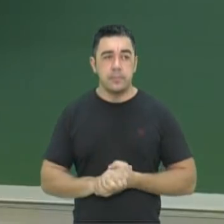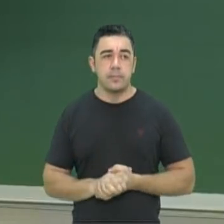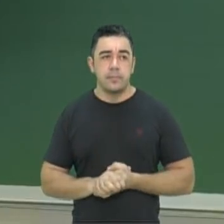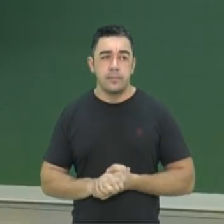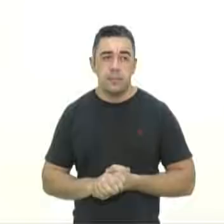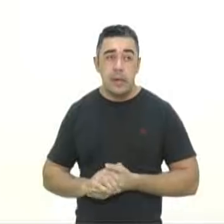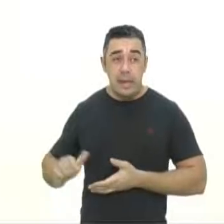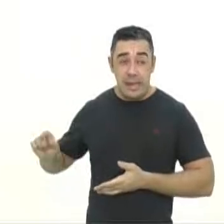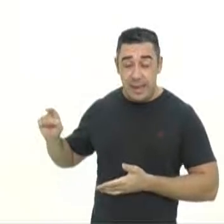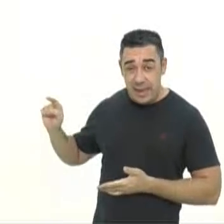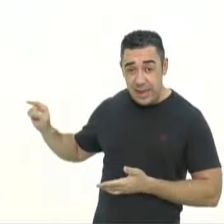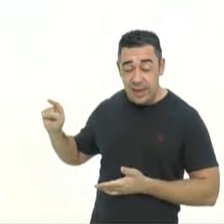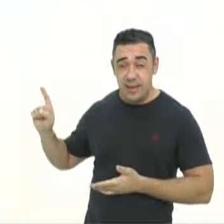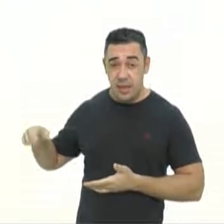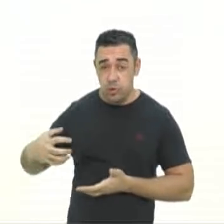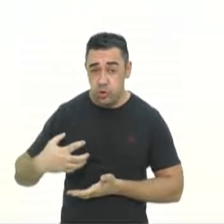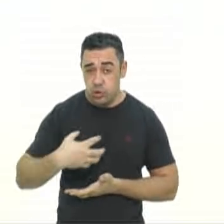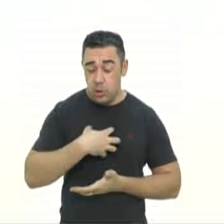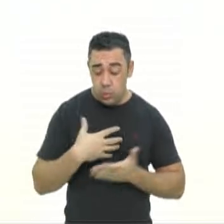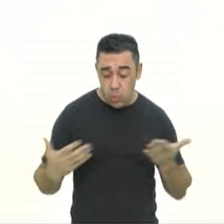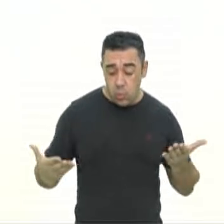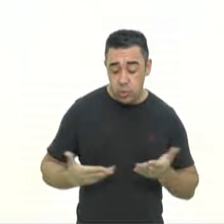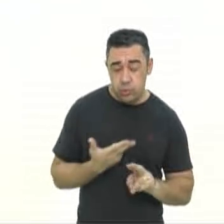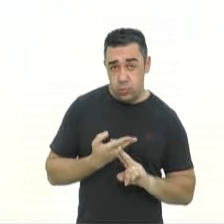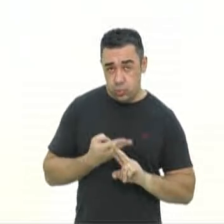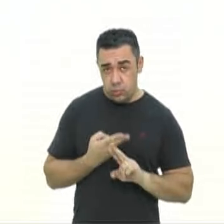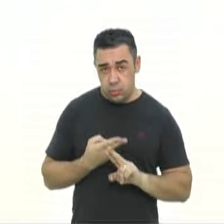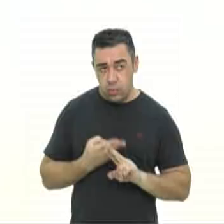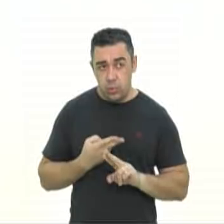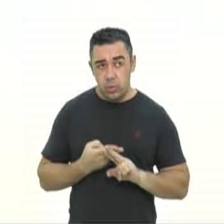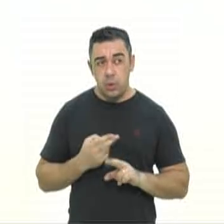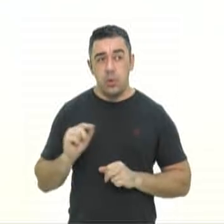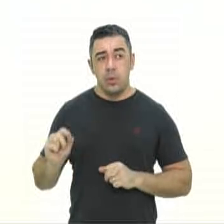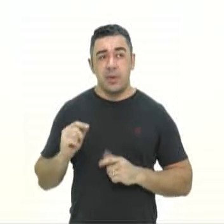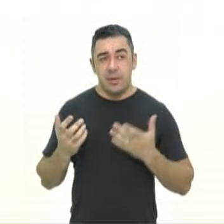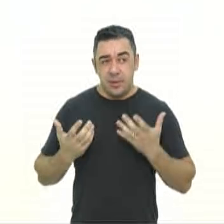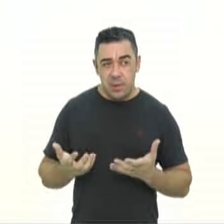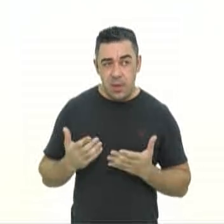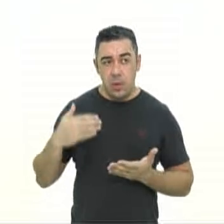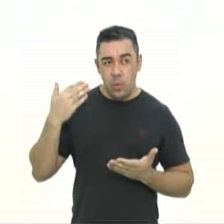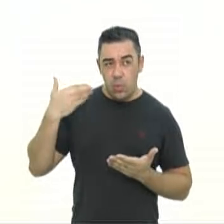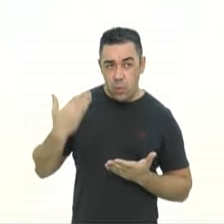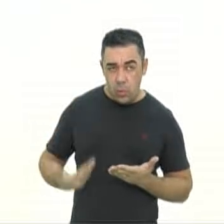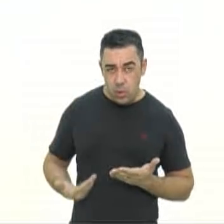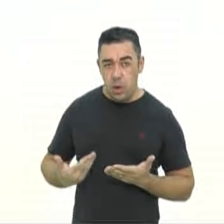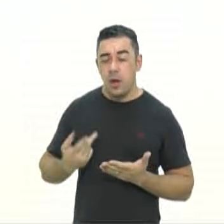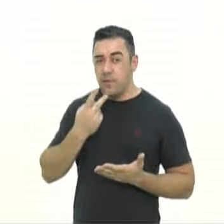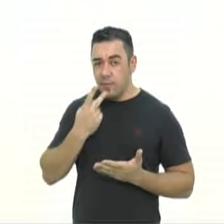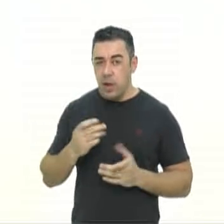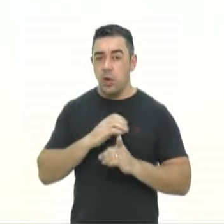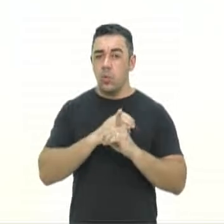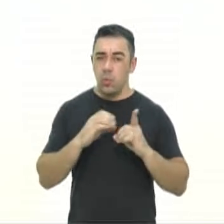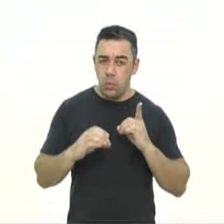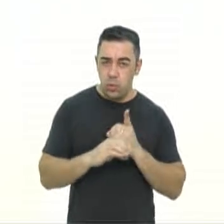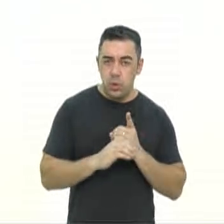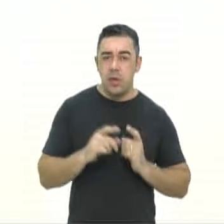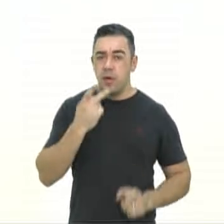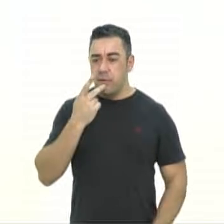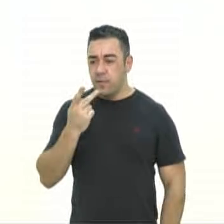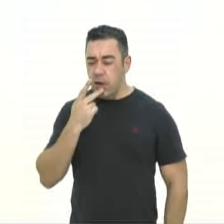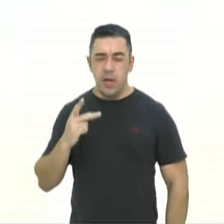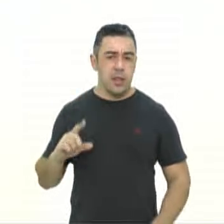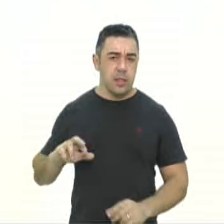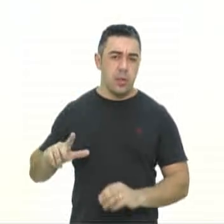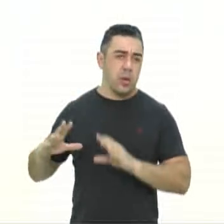Este desventurado estilo que hoje se usa, os que querem honrar chamam-lhe culto, os que o condenam